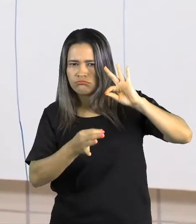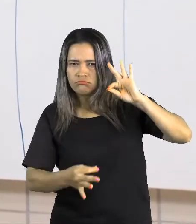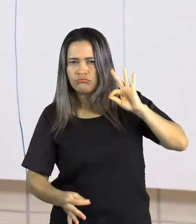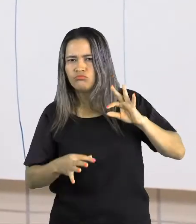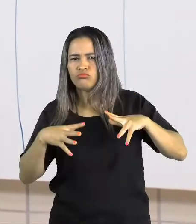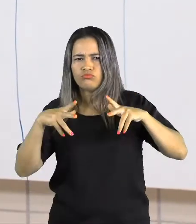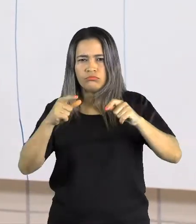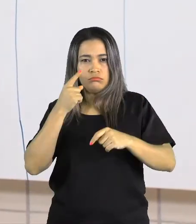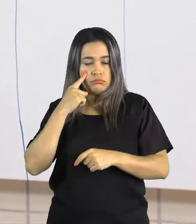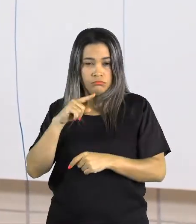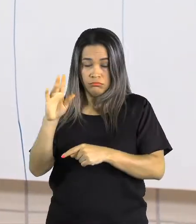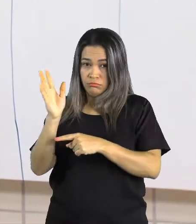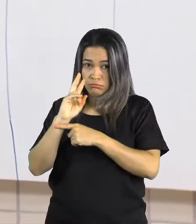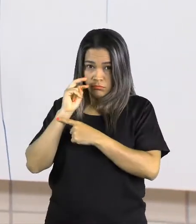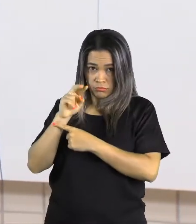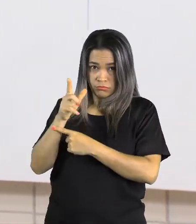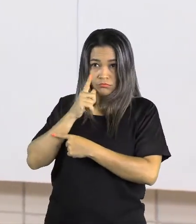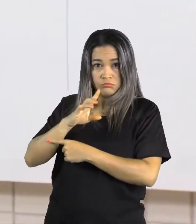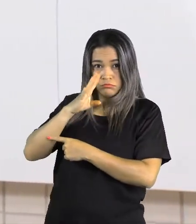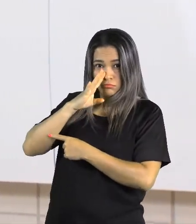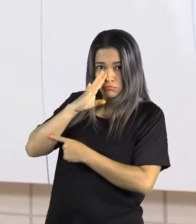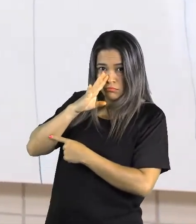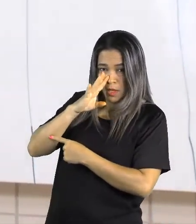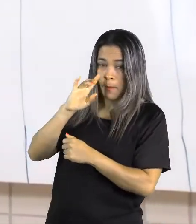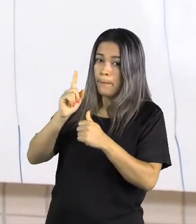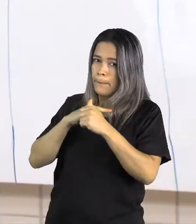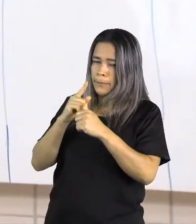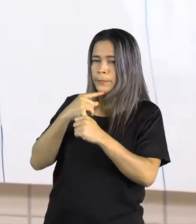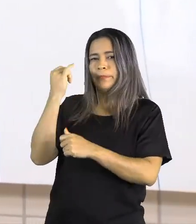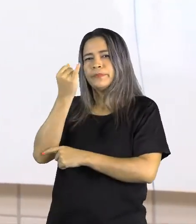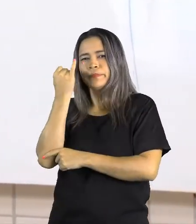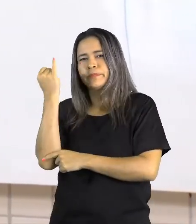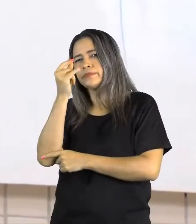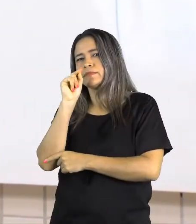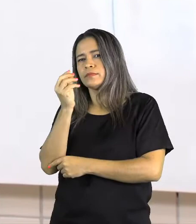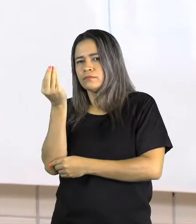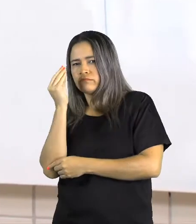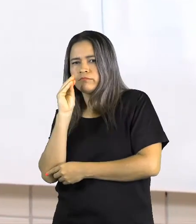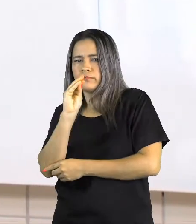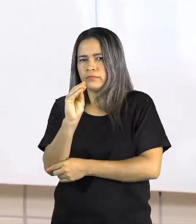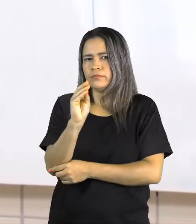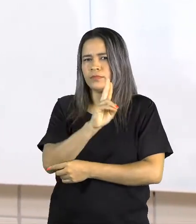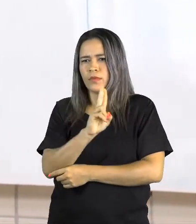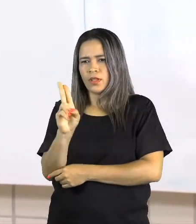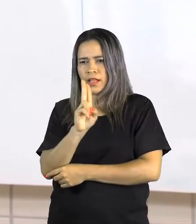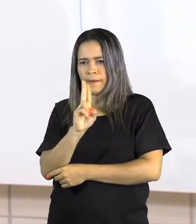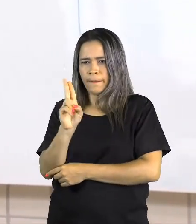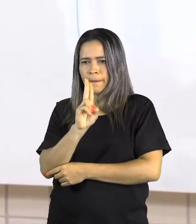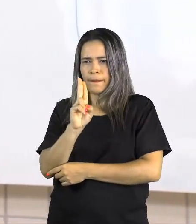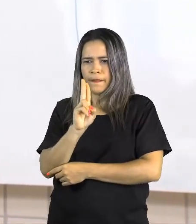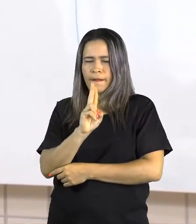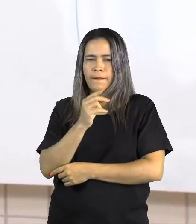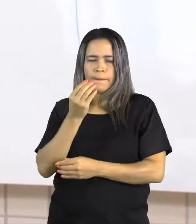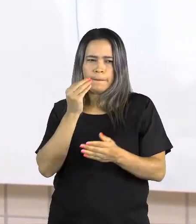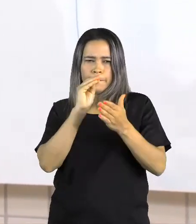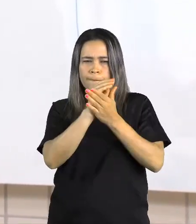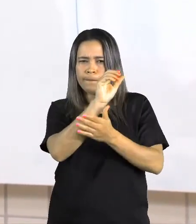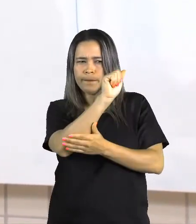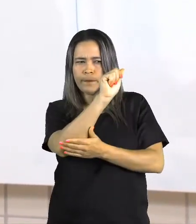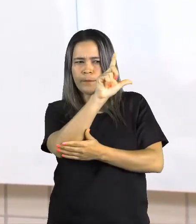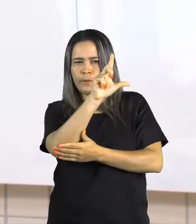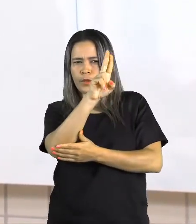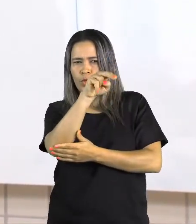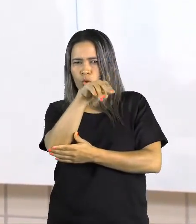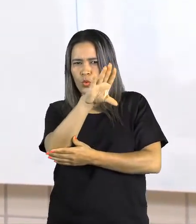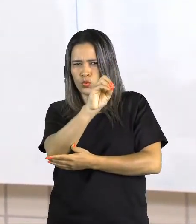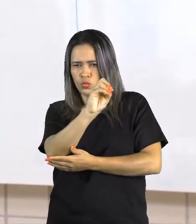você assistiu. Primeira coisa importante, você vai pôr o nome, eu vou pôr aluno aqui,